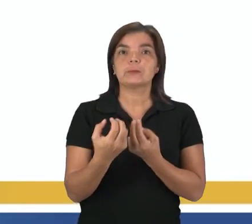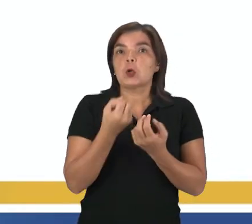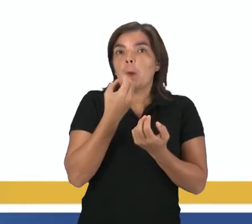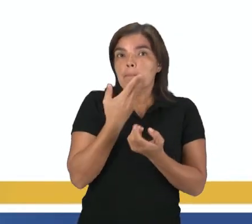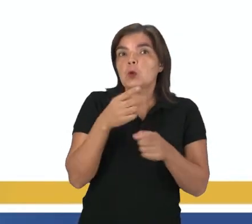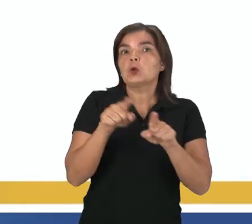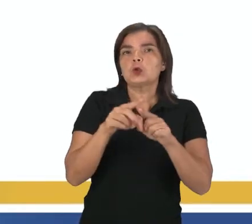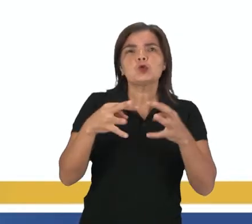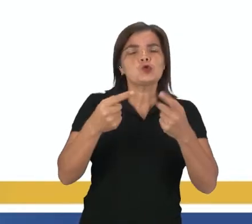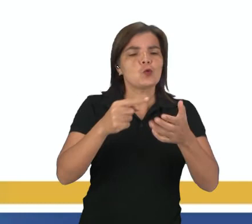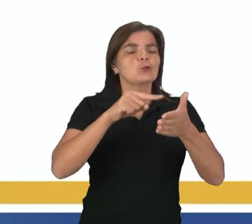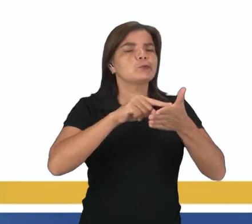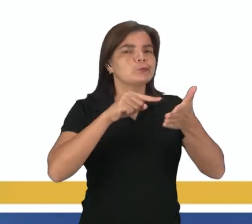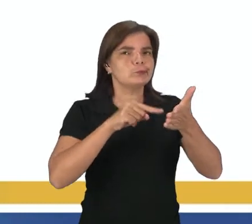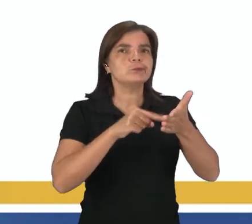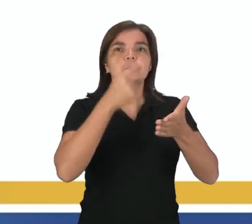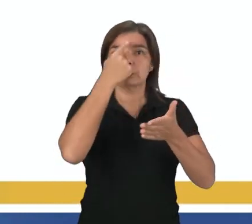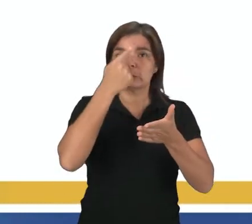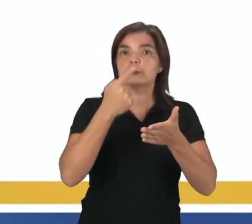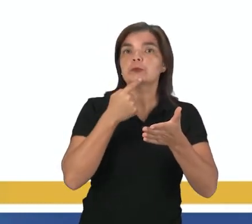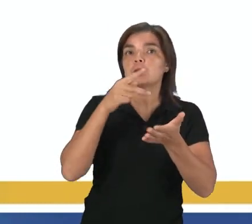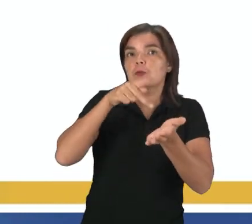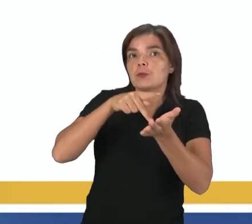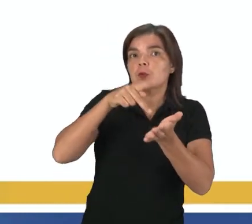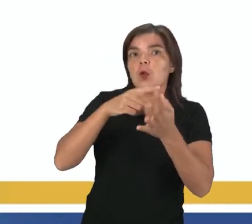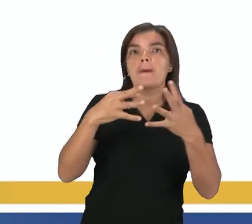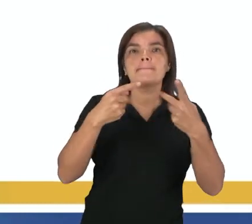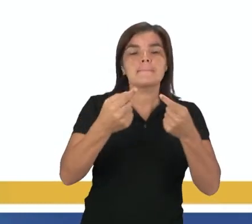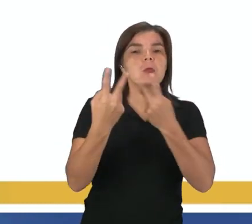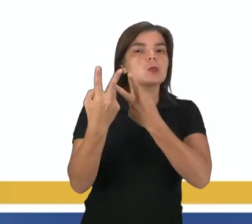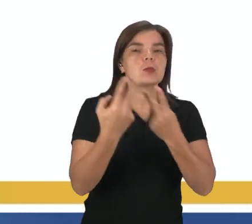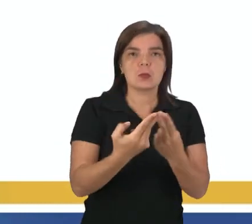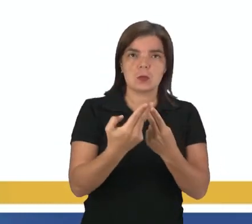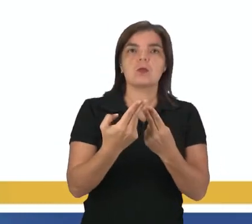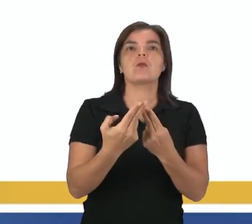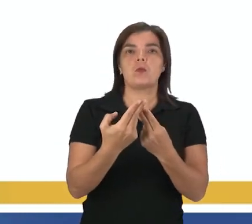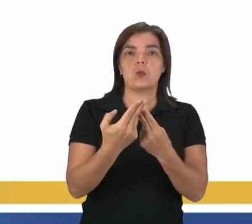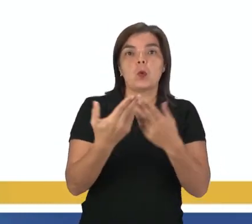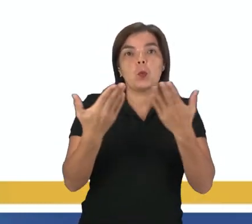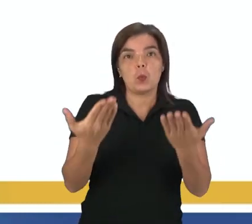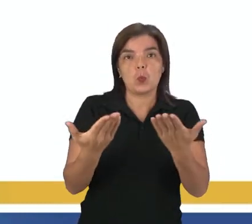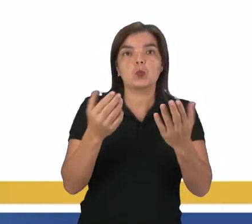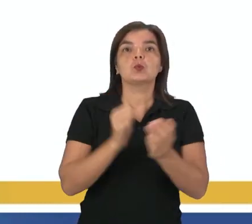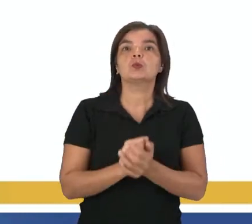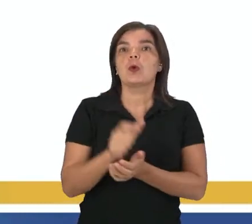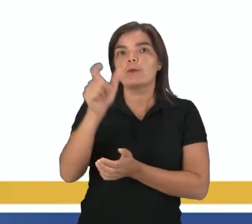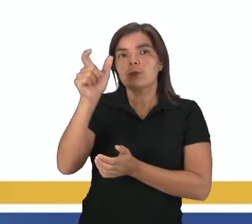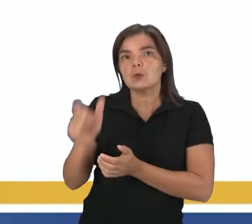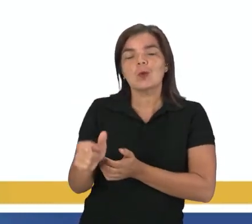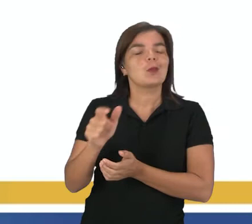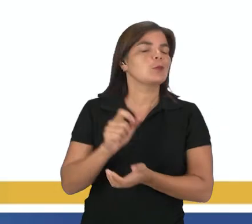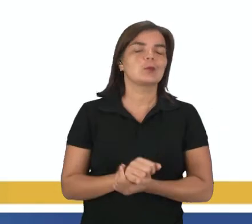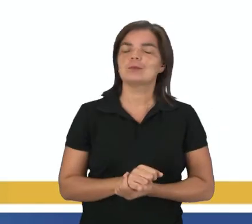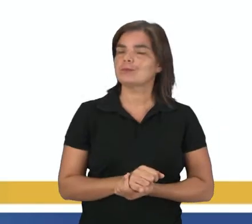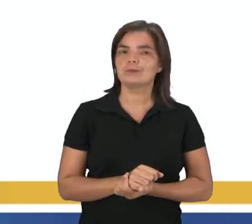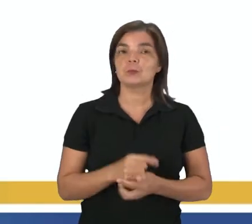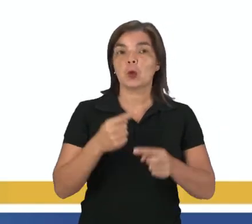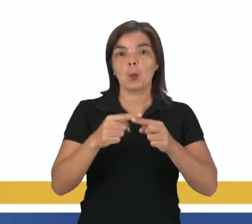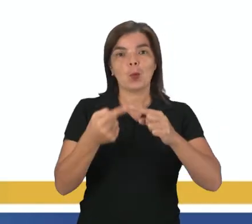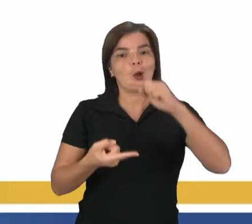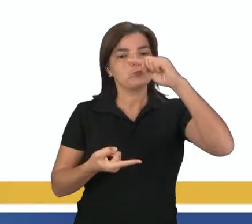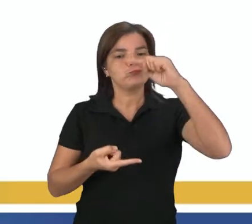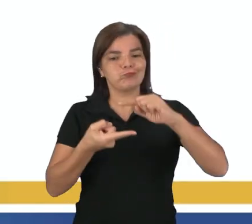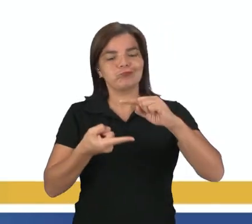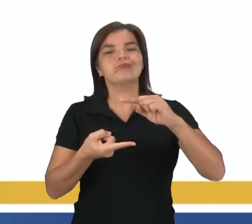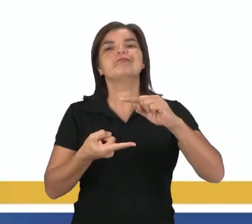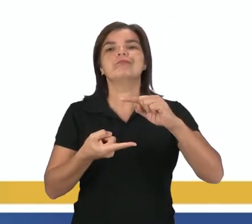Bom, como nós já falamos, em uma translação, todos os pontos da figura original são deslocadas da mesma forma. Portanto, a figura ao lado